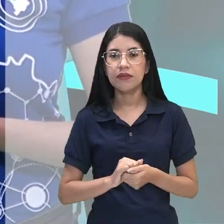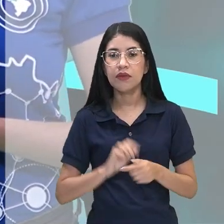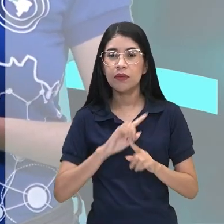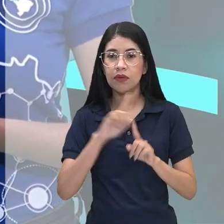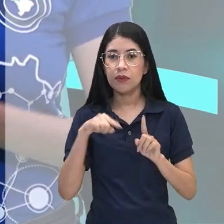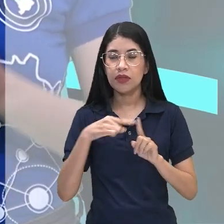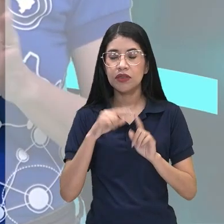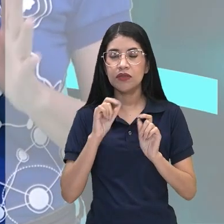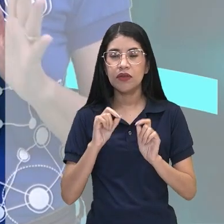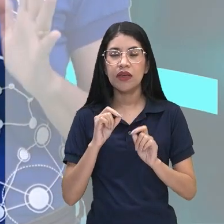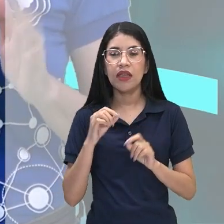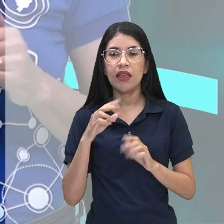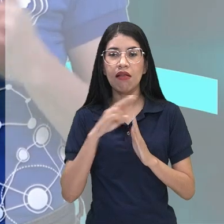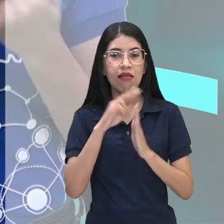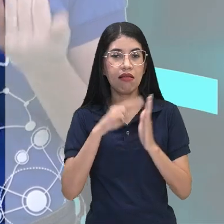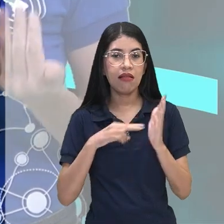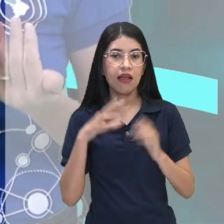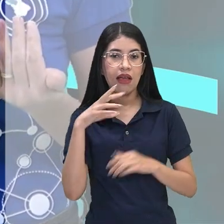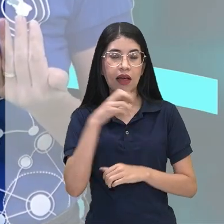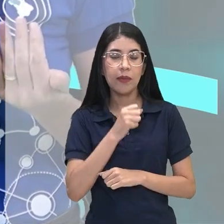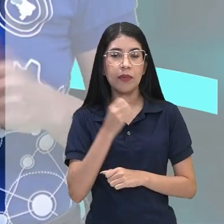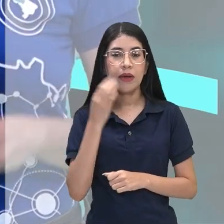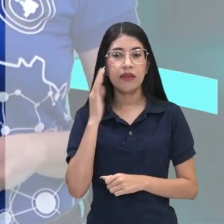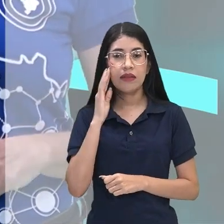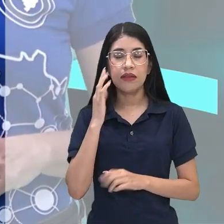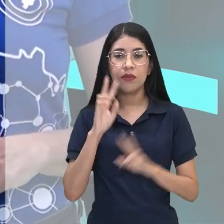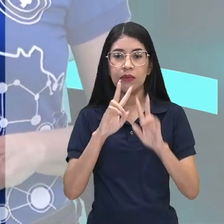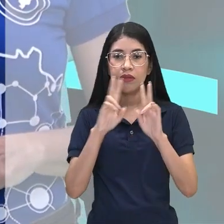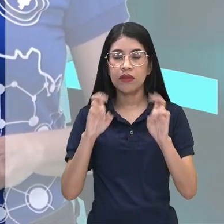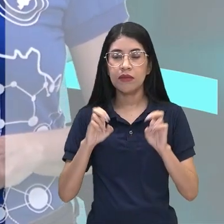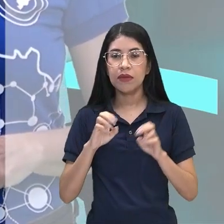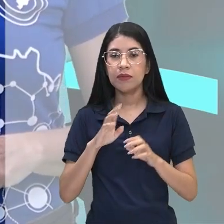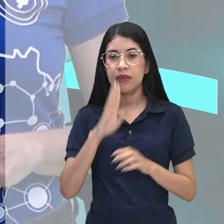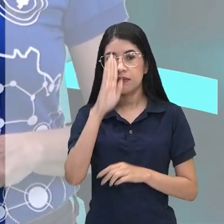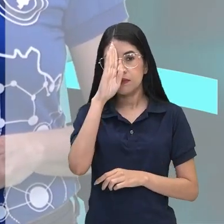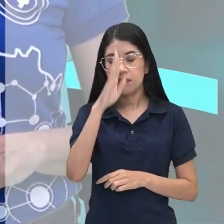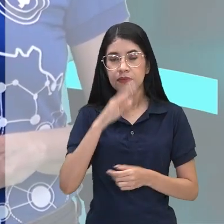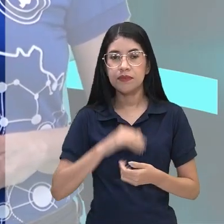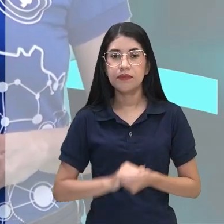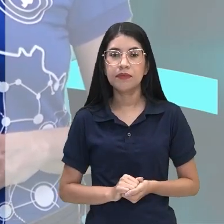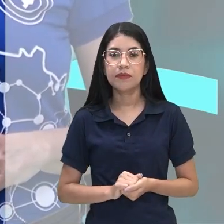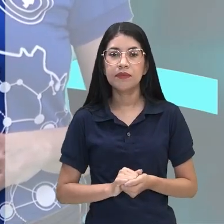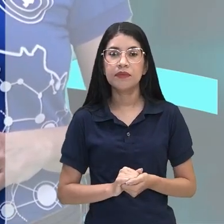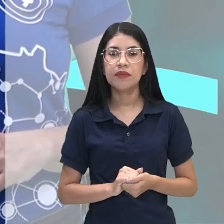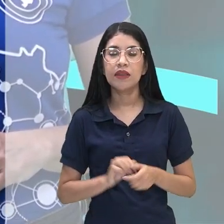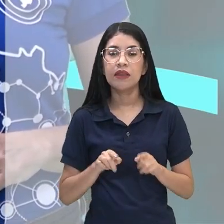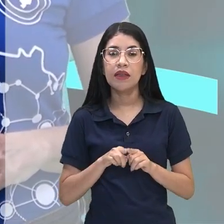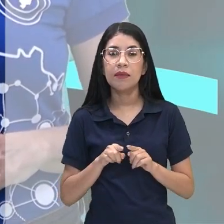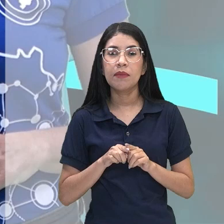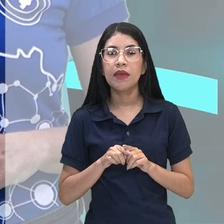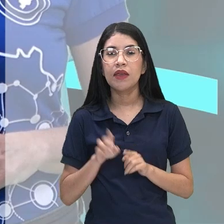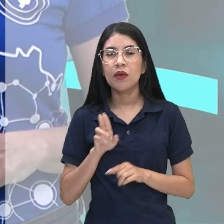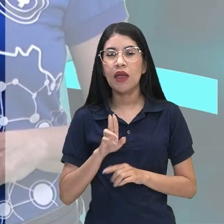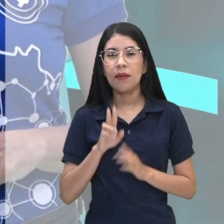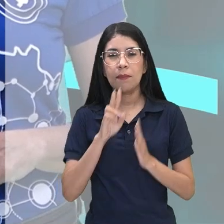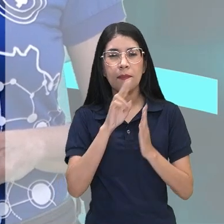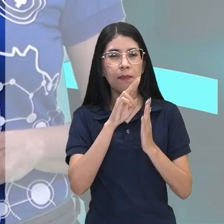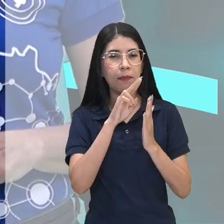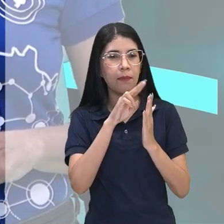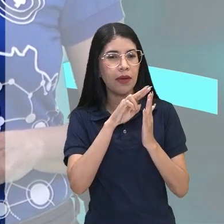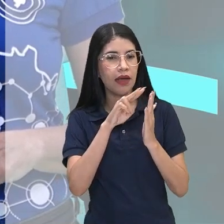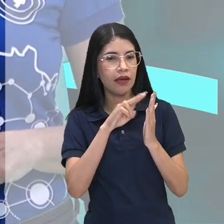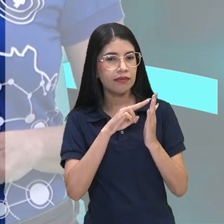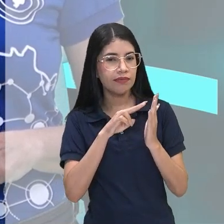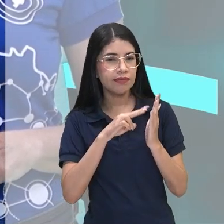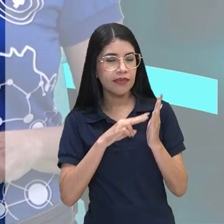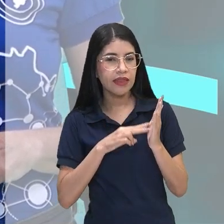leitura rápida, só para você saber do que o texto está falando. Usamos ao passar os olhos rapidamente pelo texto